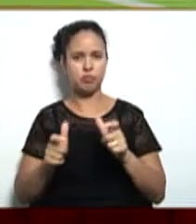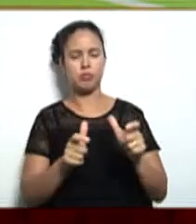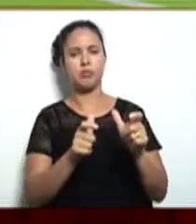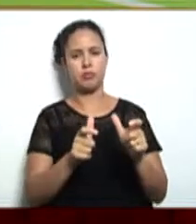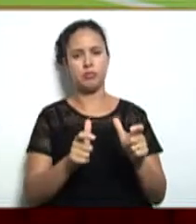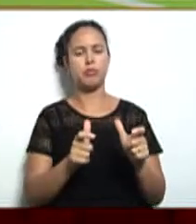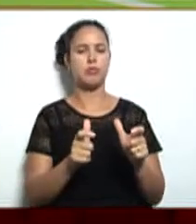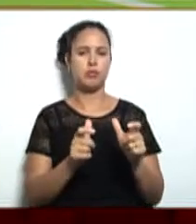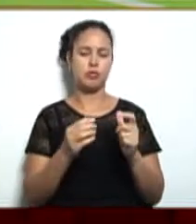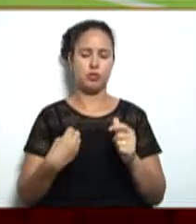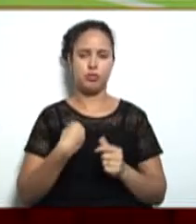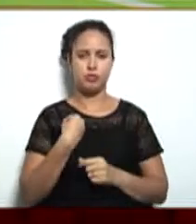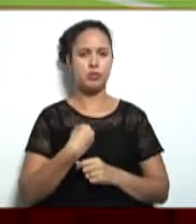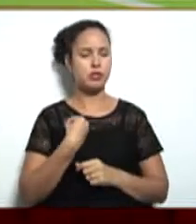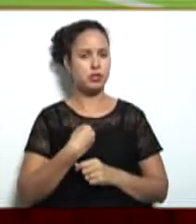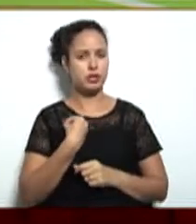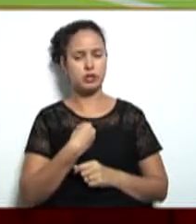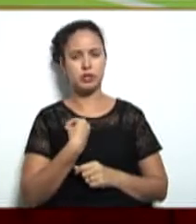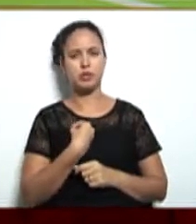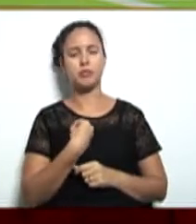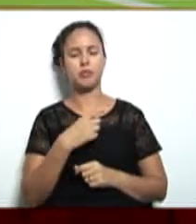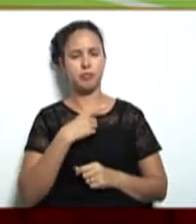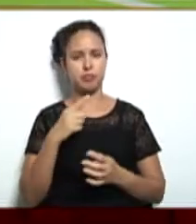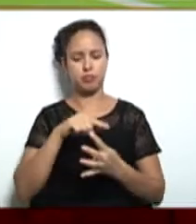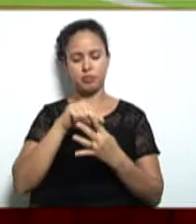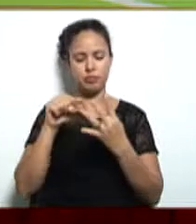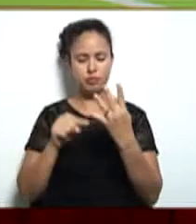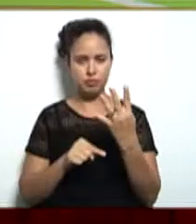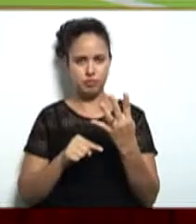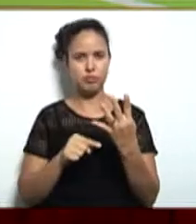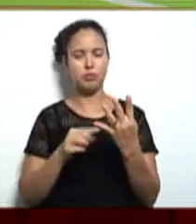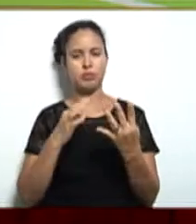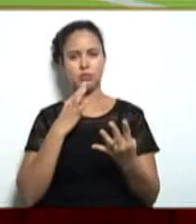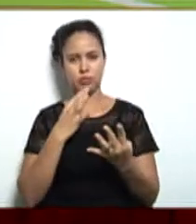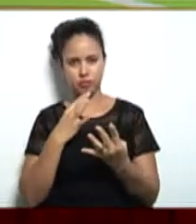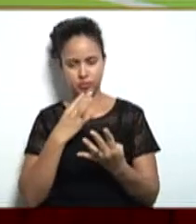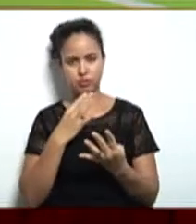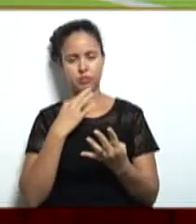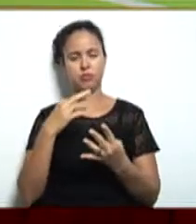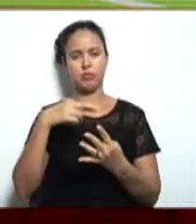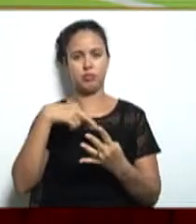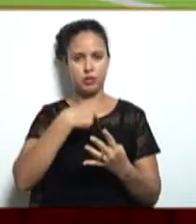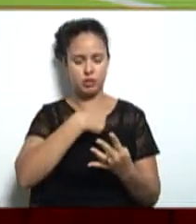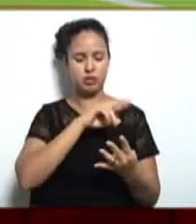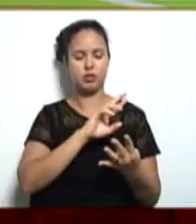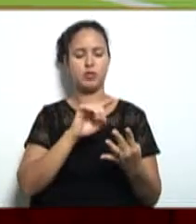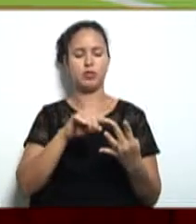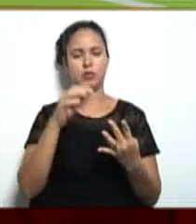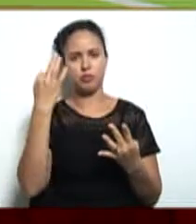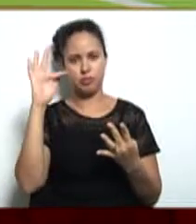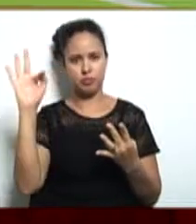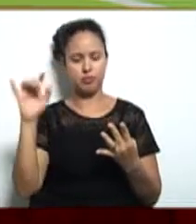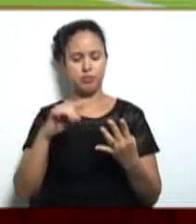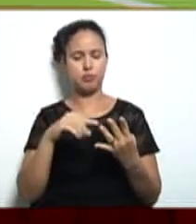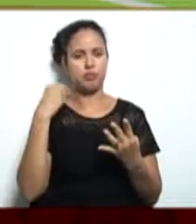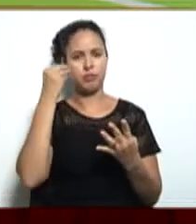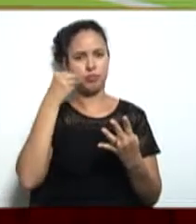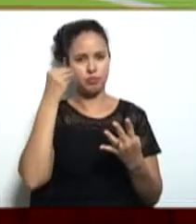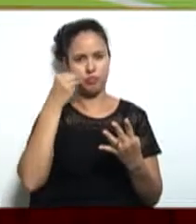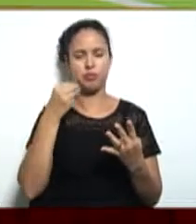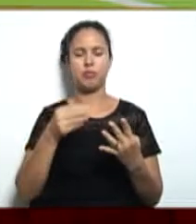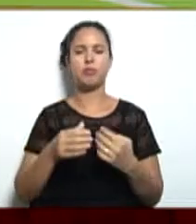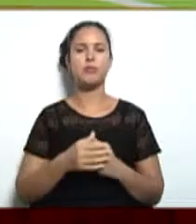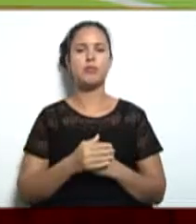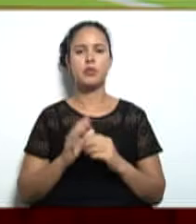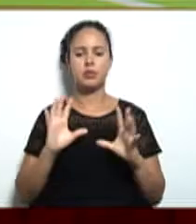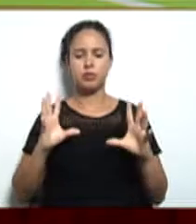partes de mim mesmo, eu tenho os meus outros conhecimentos, o religioso, o filosófico e o senso comum. Eles constituem